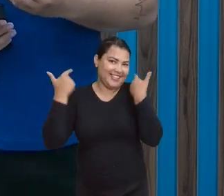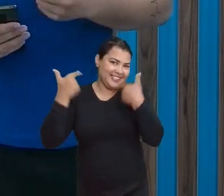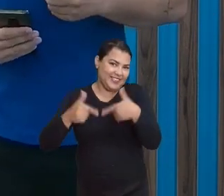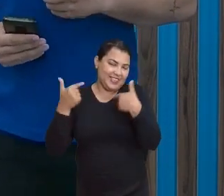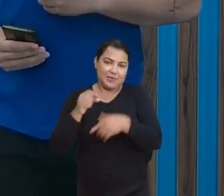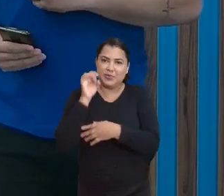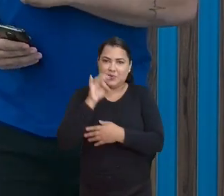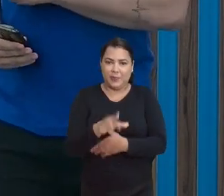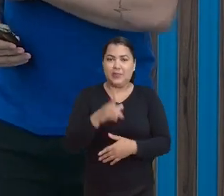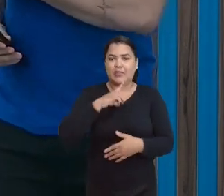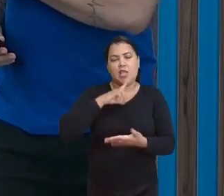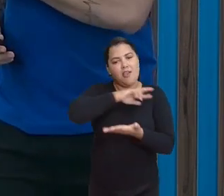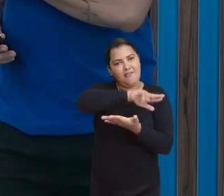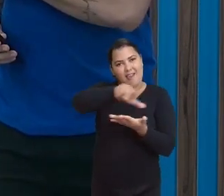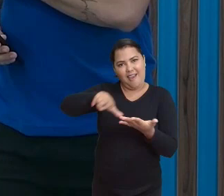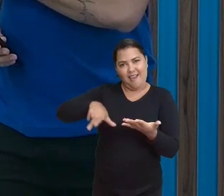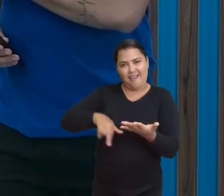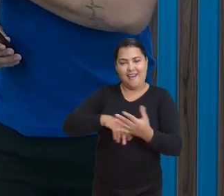variedades, né?